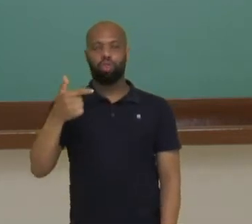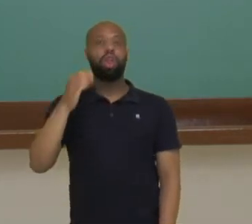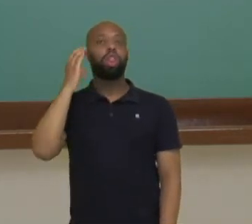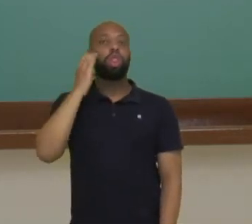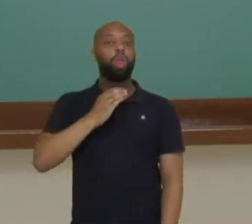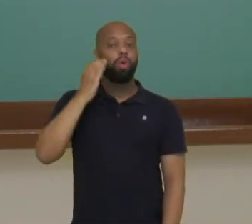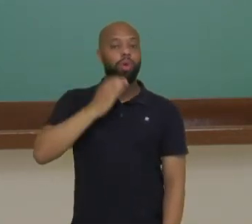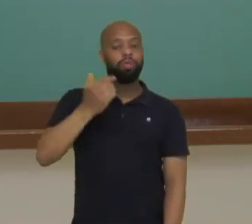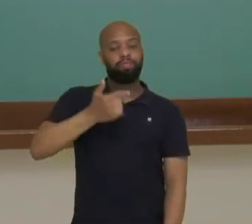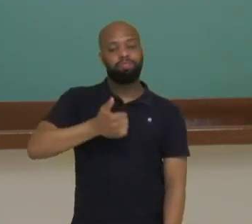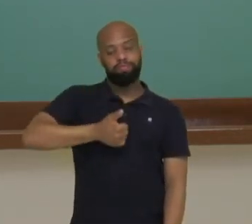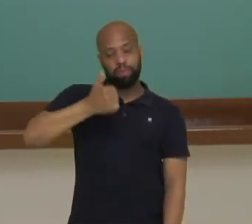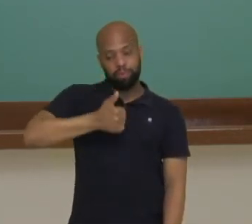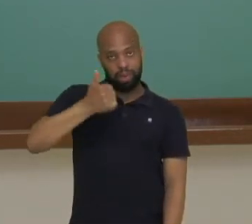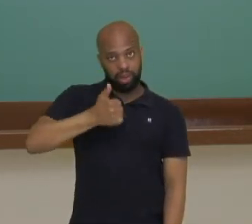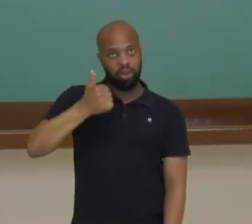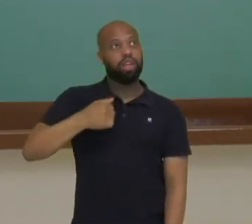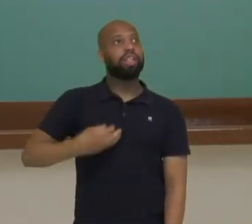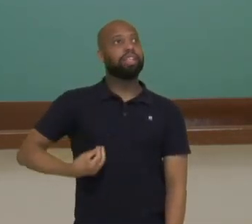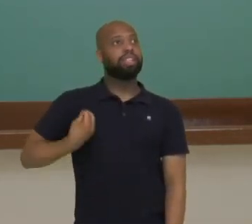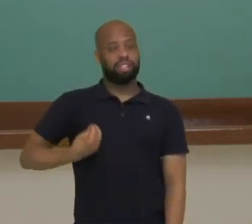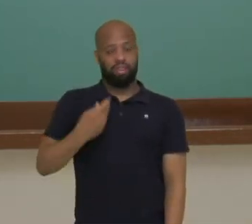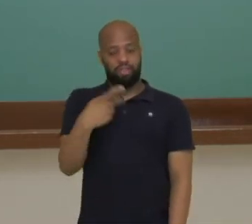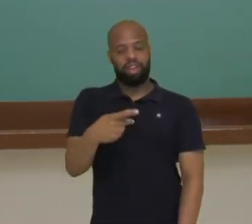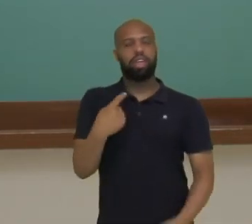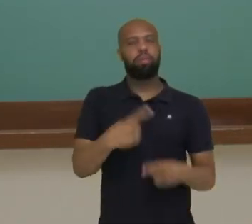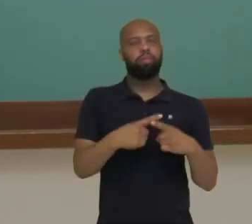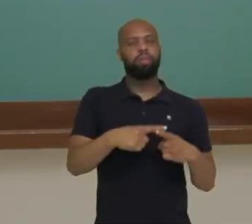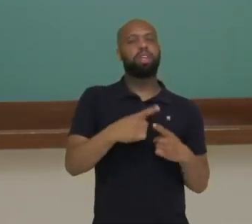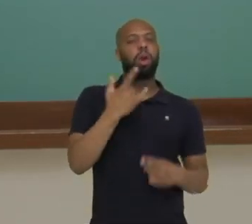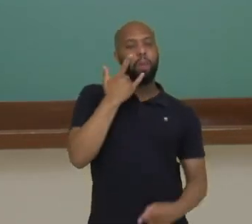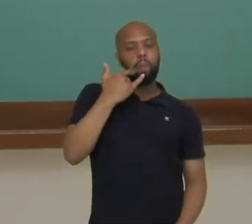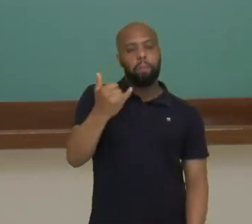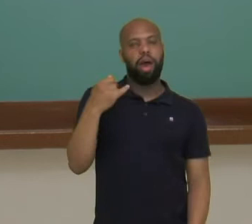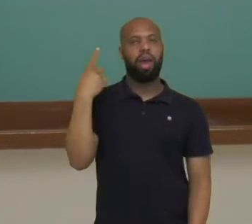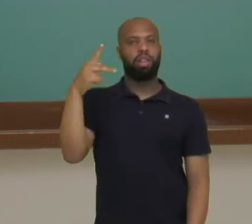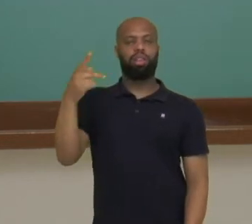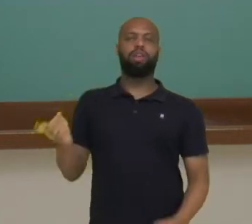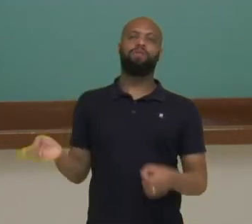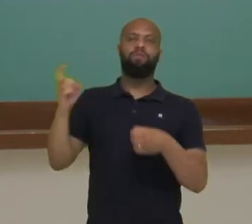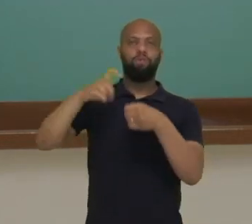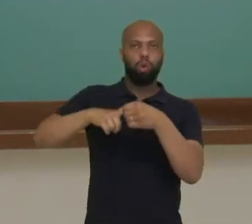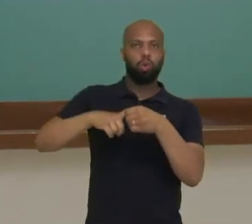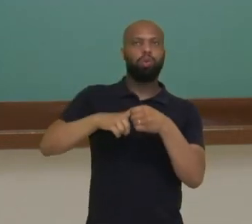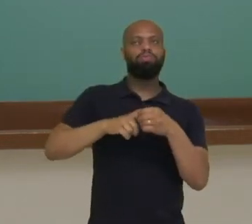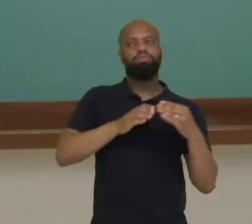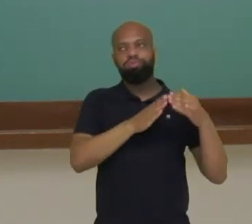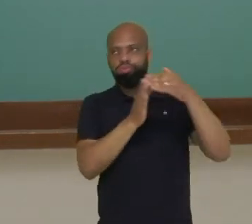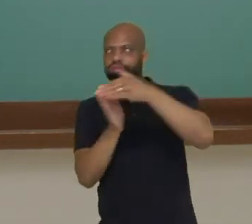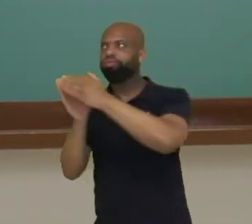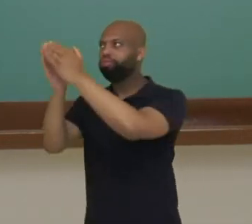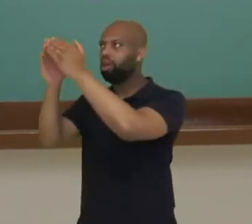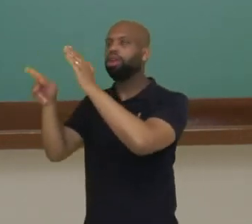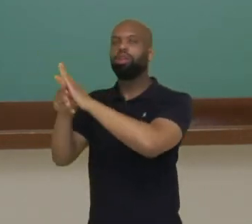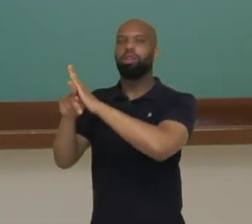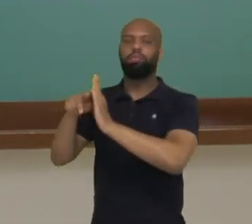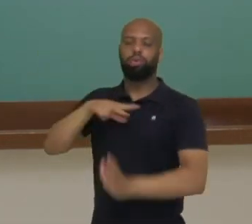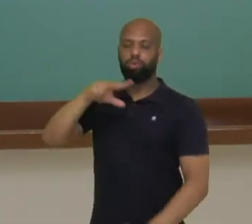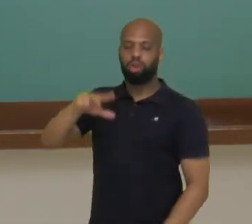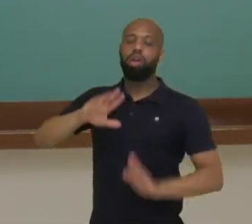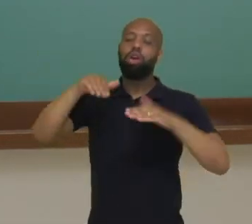I, que estava aqui porque seu pai havia retornado para Portugal, o Dom Pedro I, ele